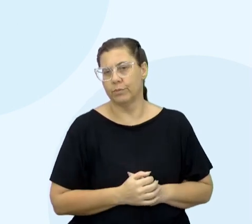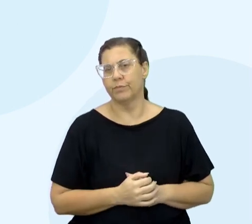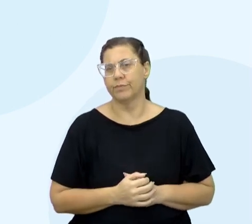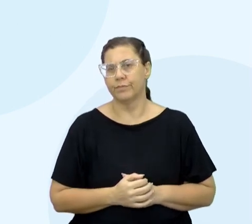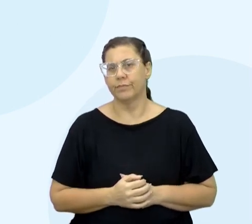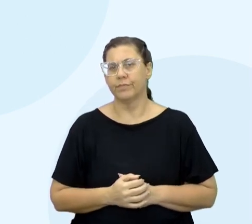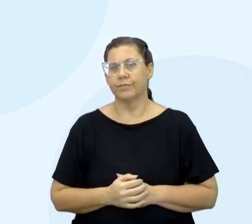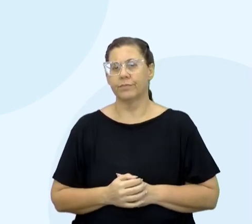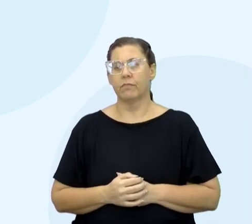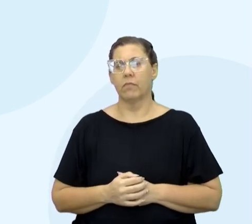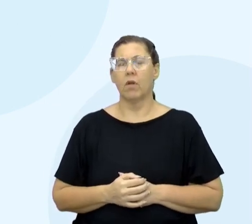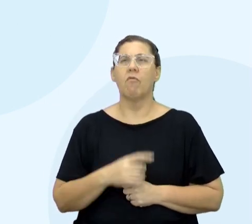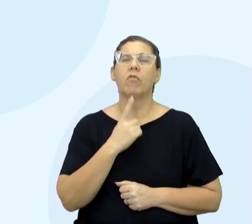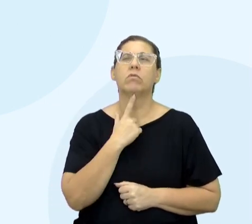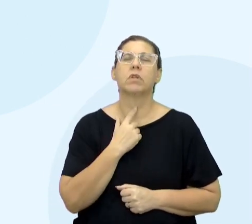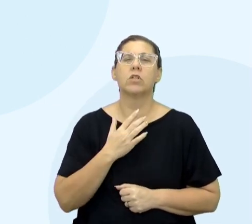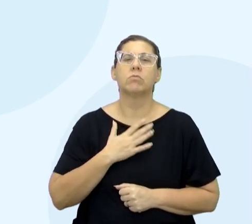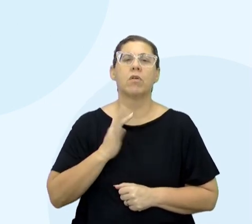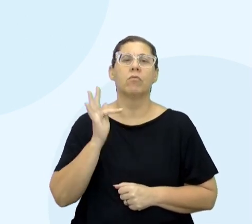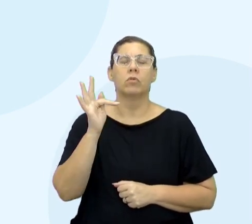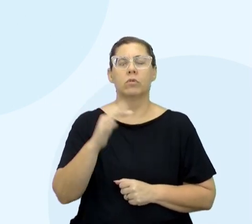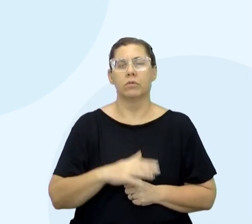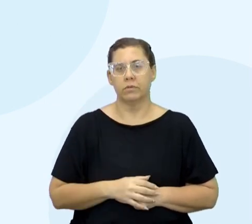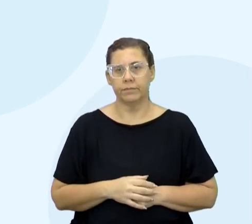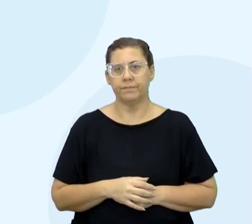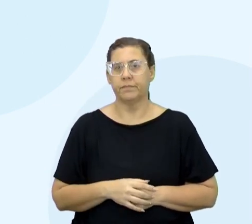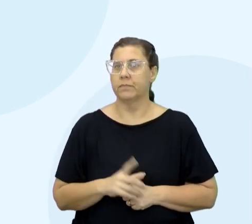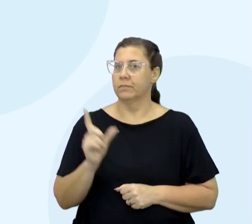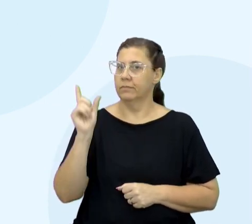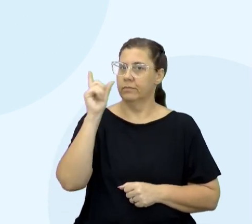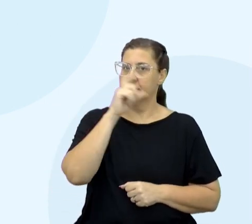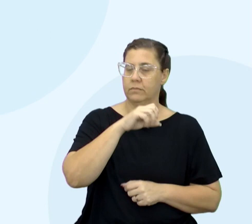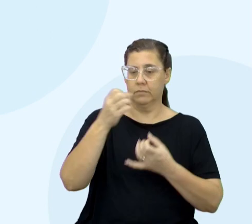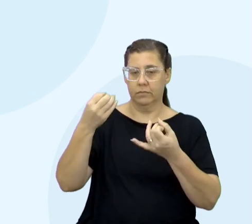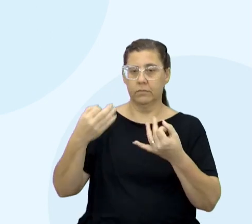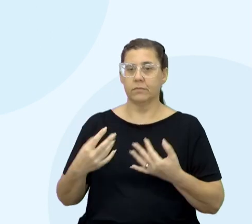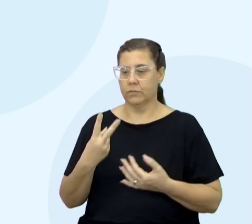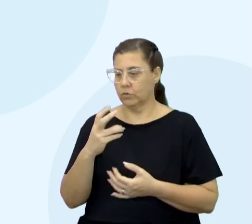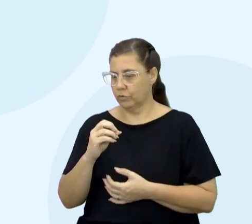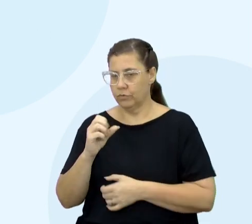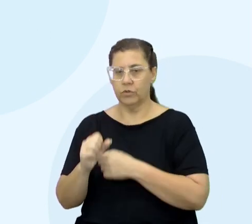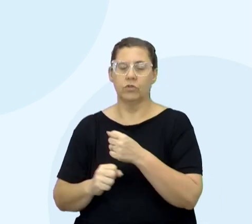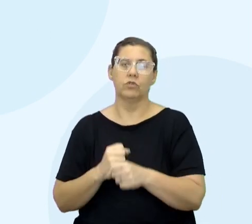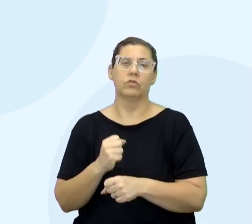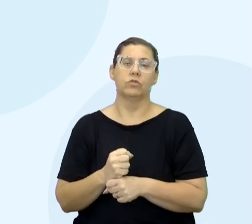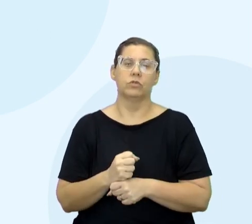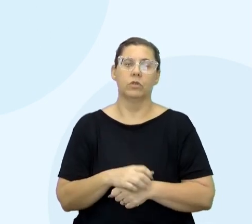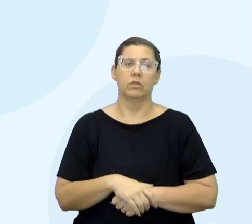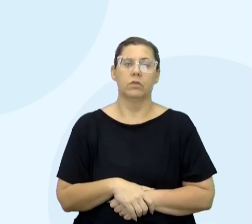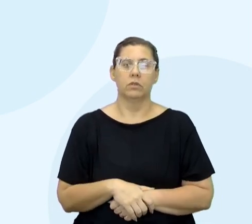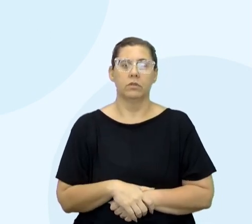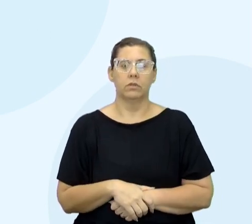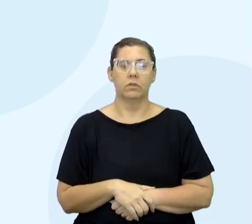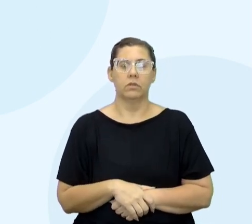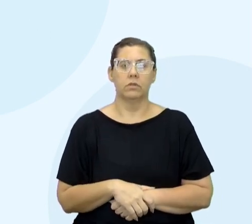projeto no futuro. E ainda eu comentei com vocês que é muito difícil para mim falar daqui 20 anos.